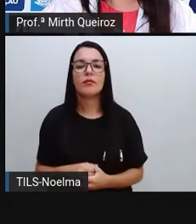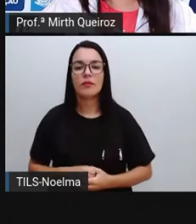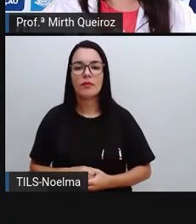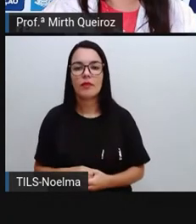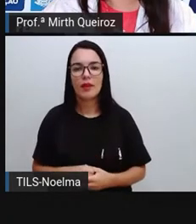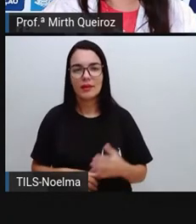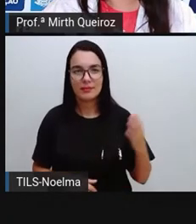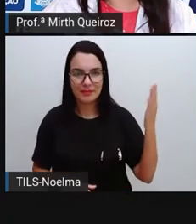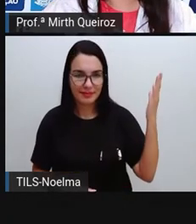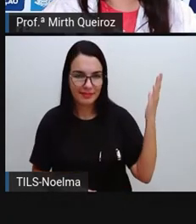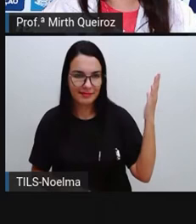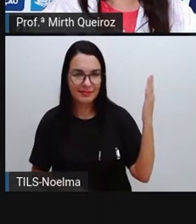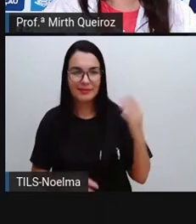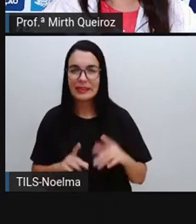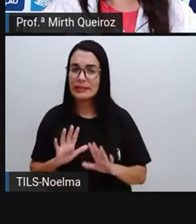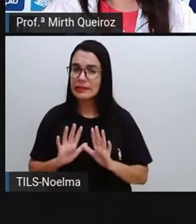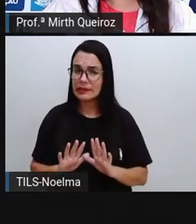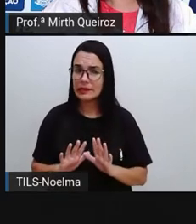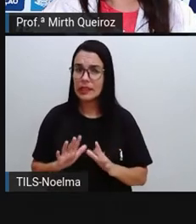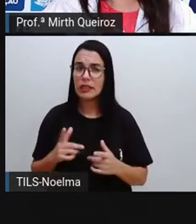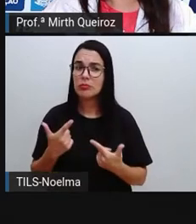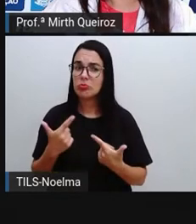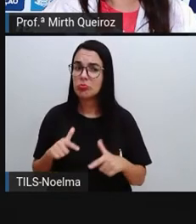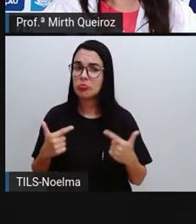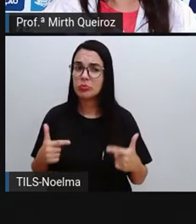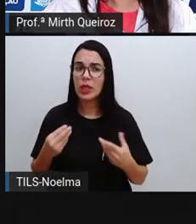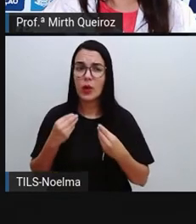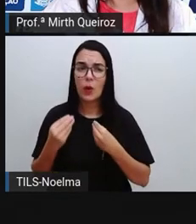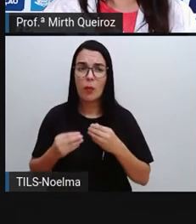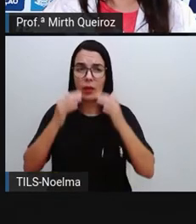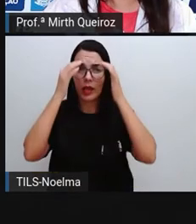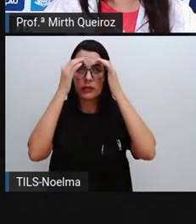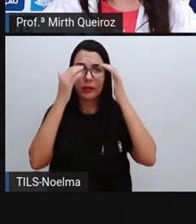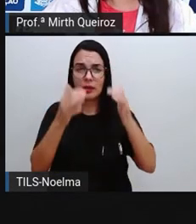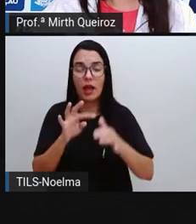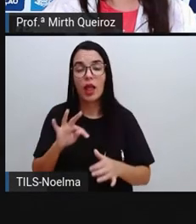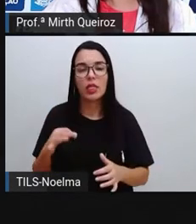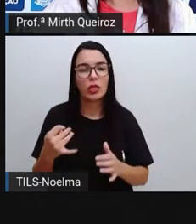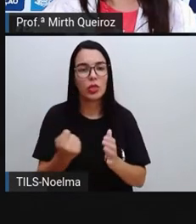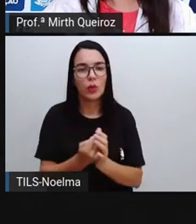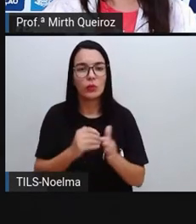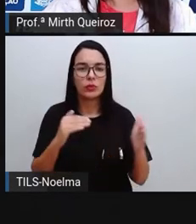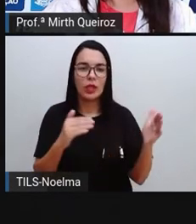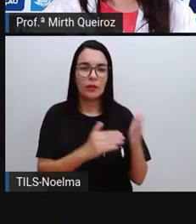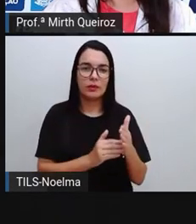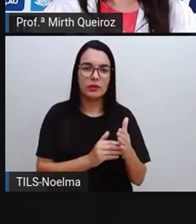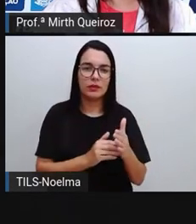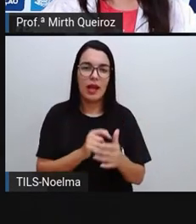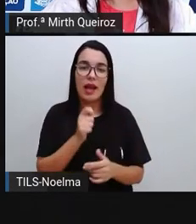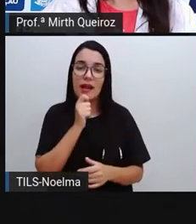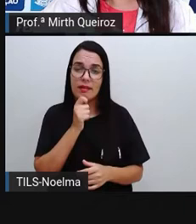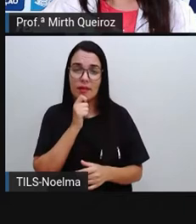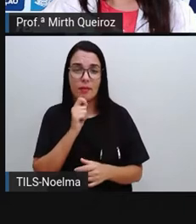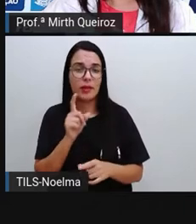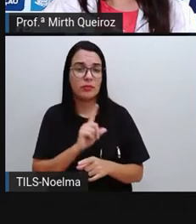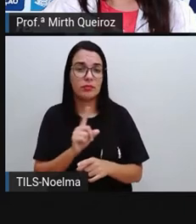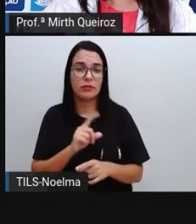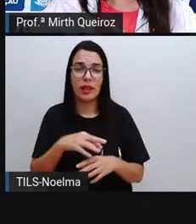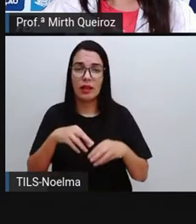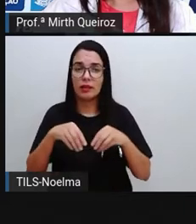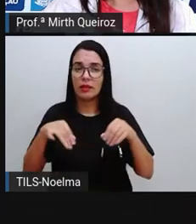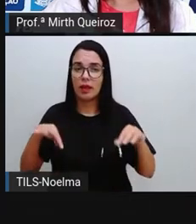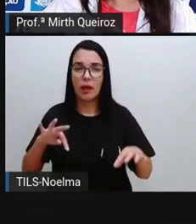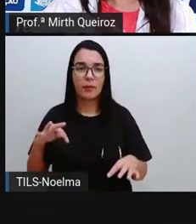Nem todos os limites territoriais eles são respeitados e nem sempre existem terra para todos. Em nosso